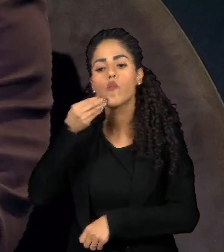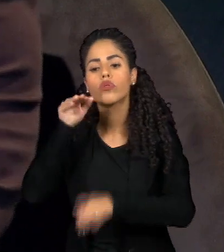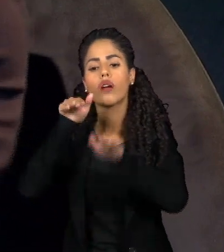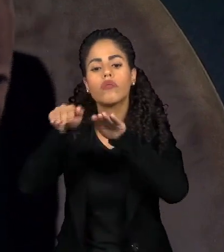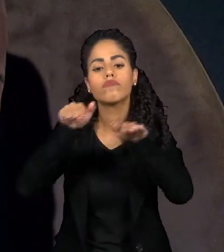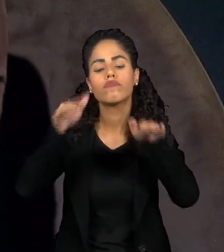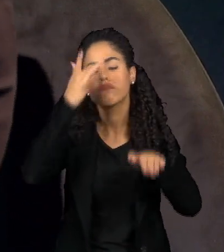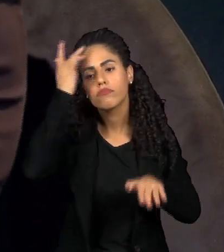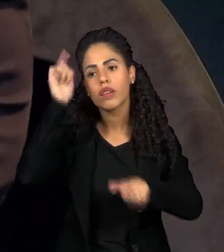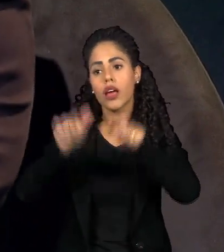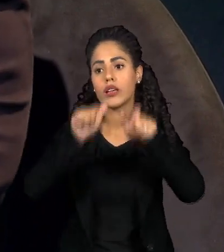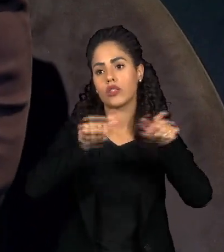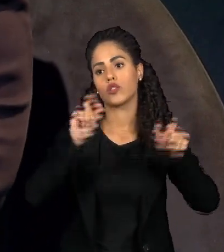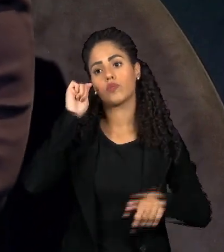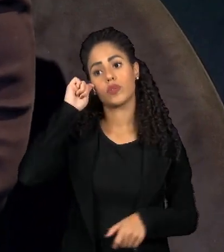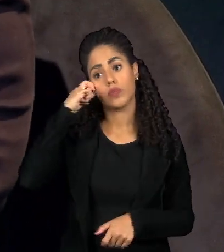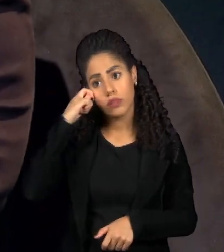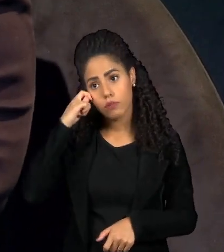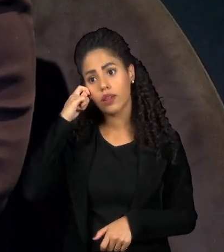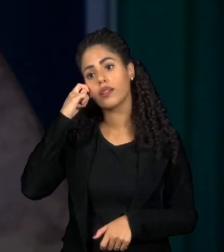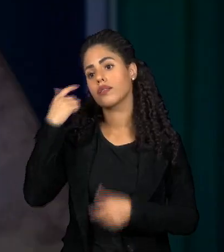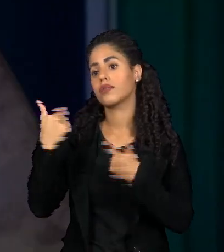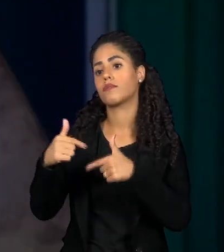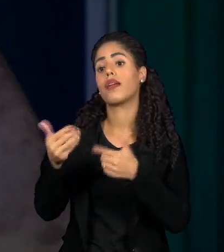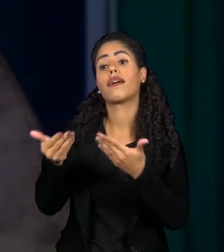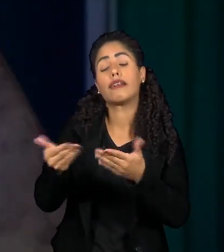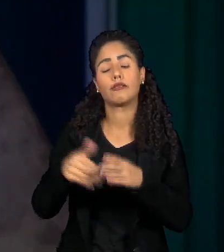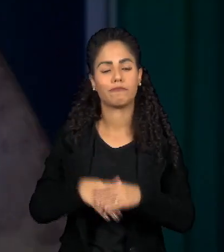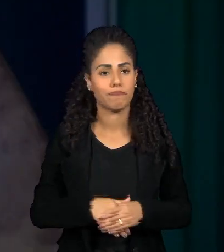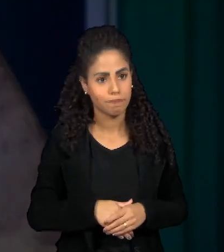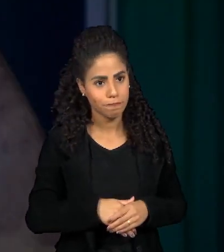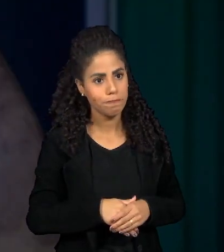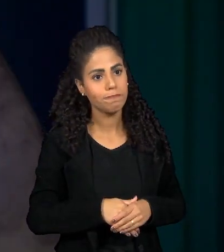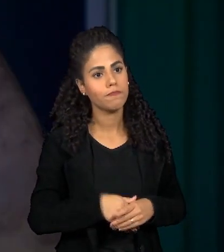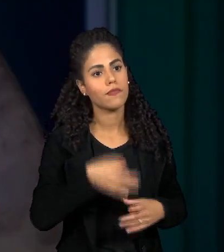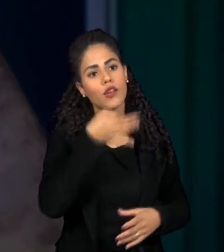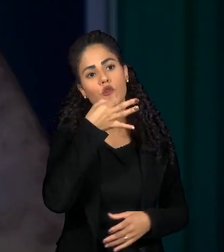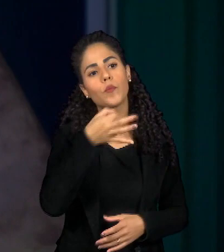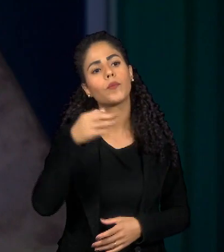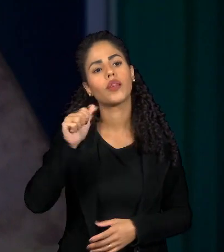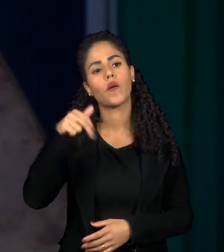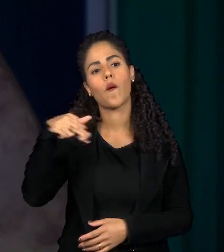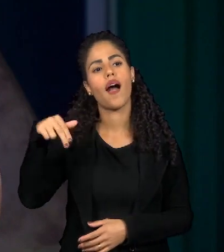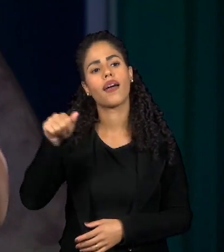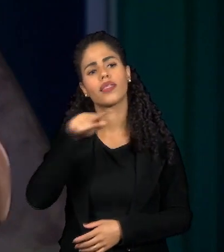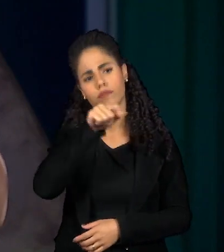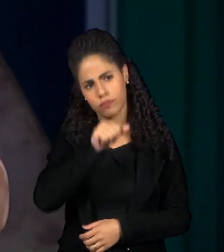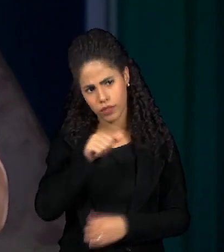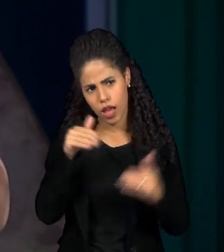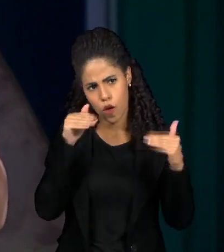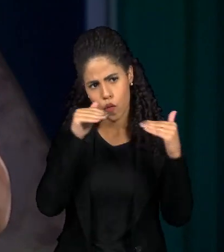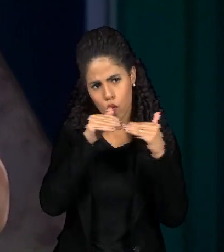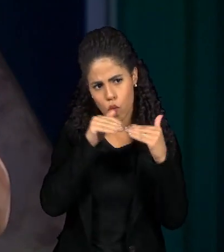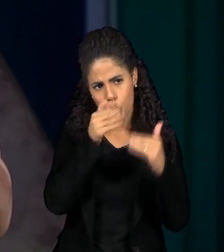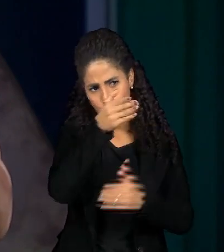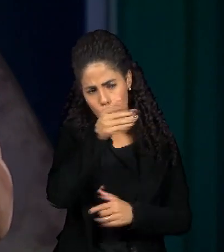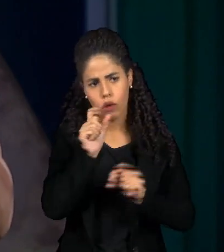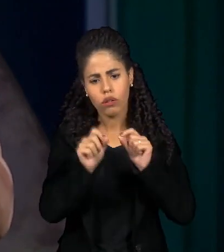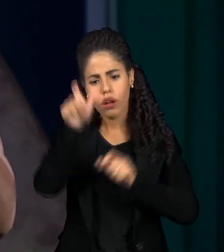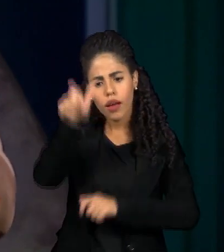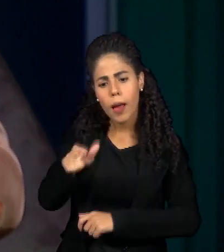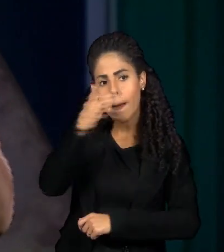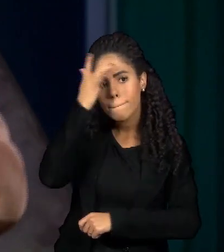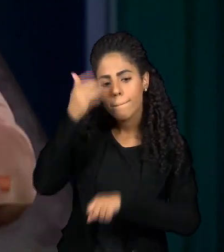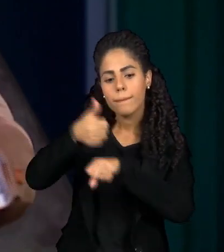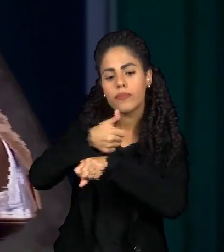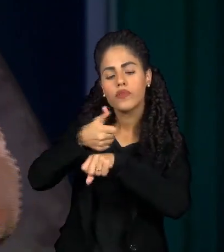para esses negros profissionais. Agora, doutora Lívia, a senhora também concorda que o profissional negro